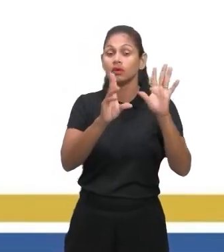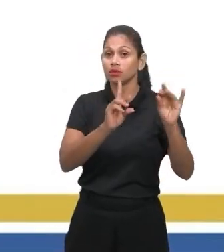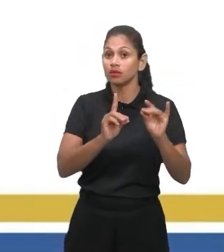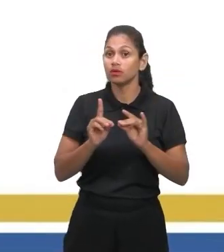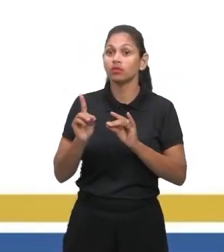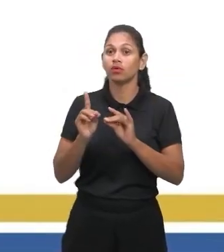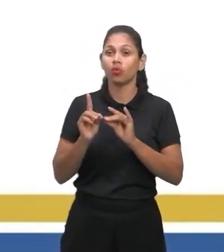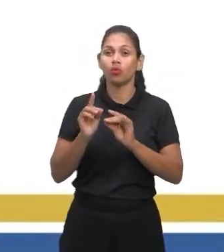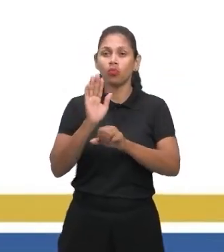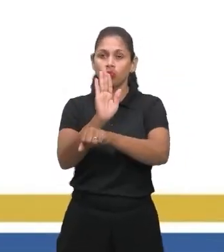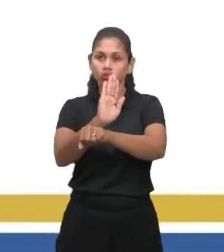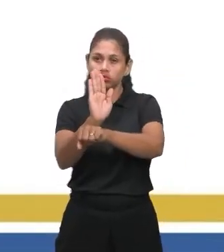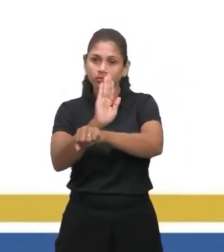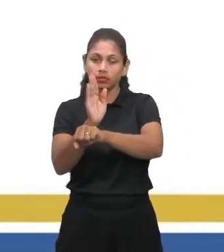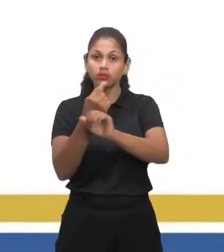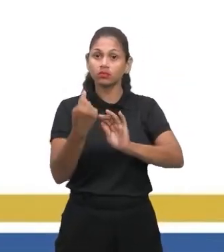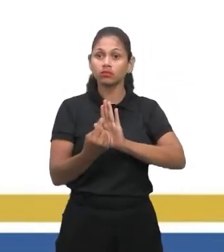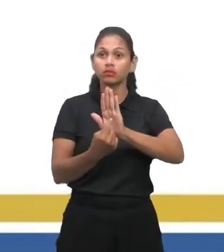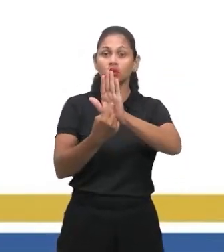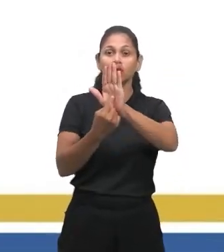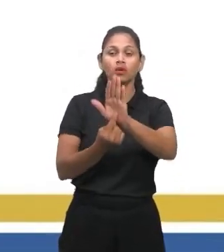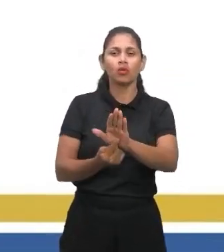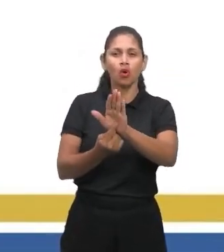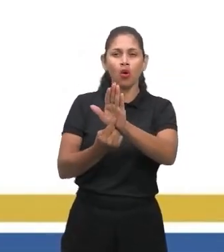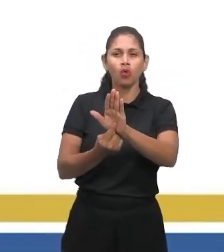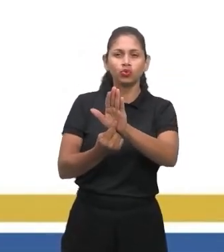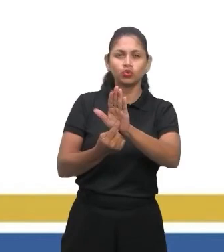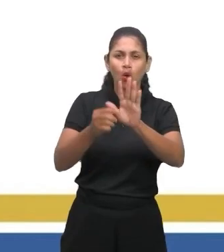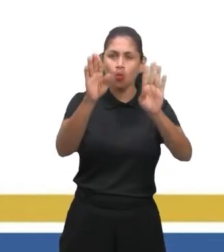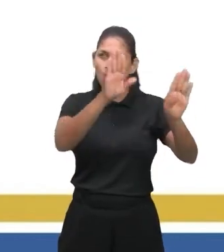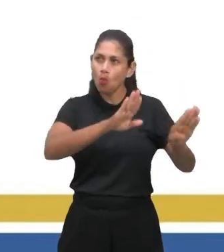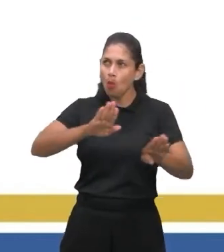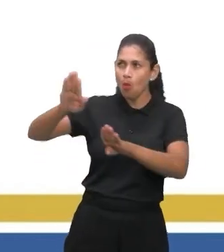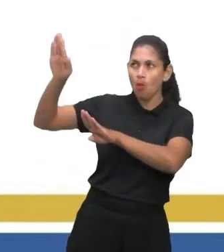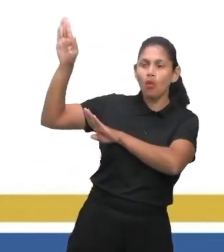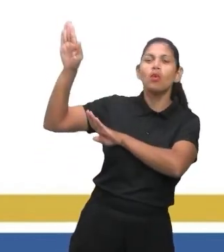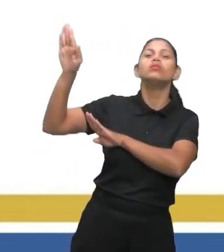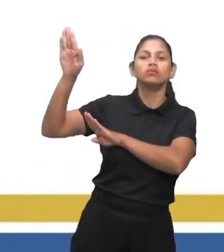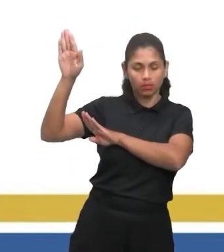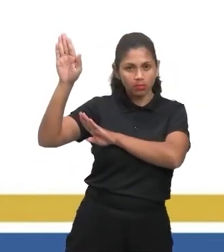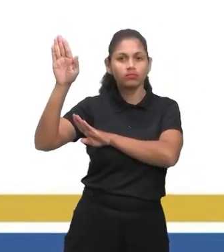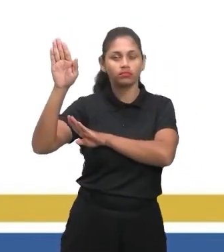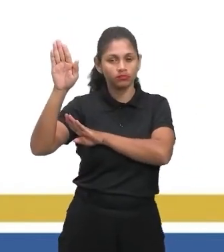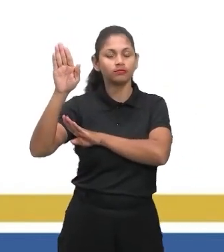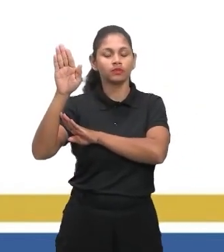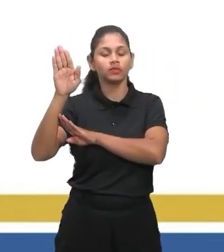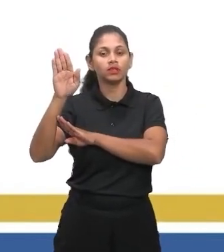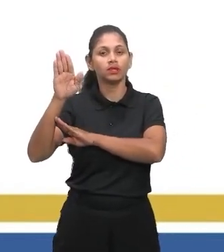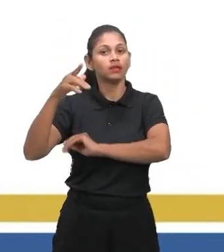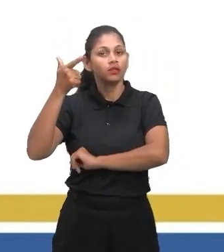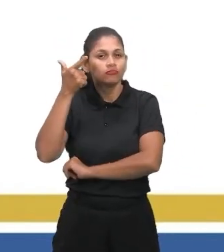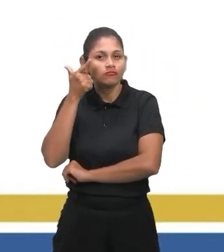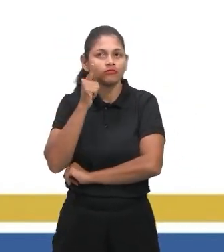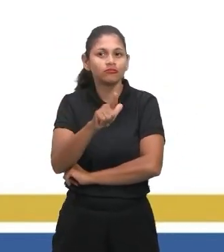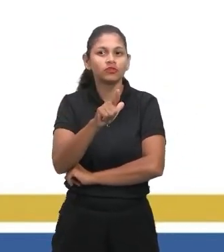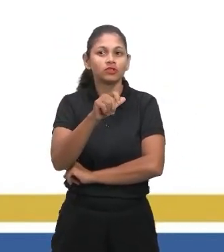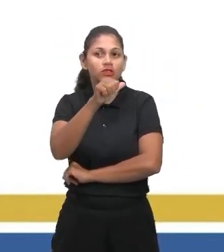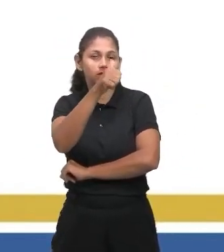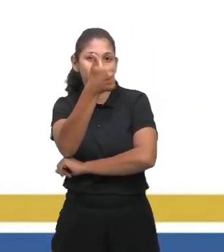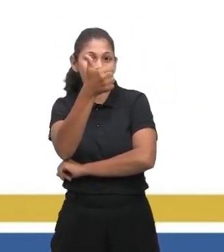que ele retrata aqui o Usain Bolt. Ele foi recordista mundial dos 100 metros rasos